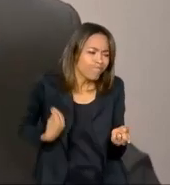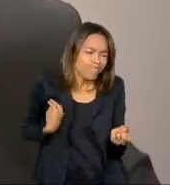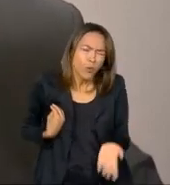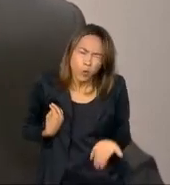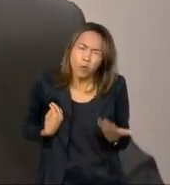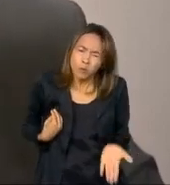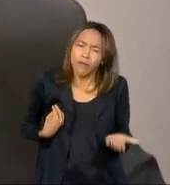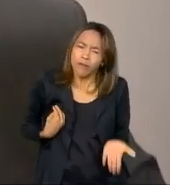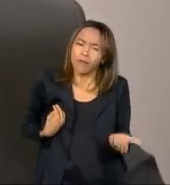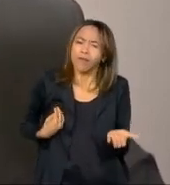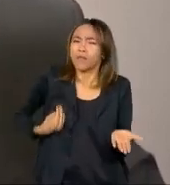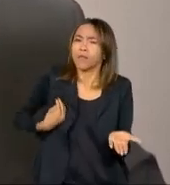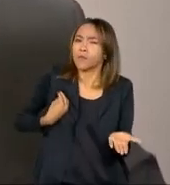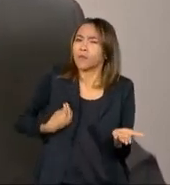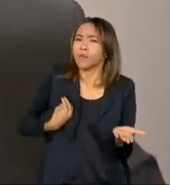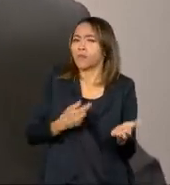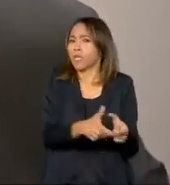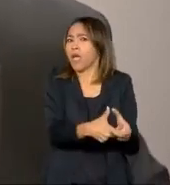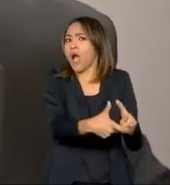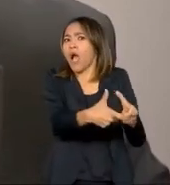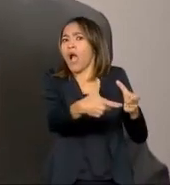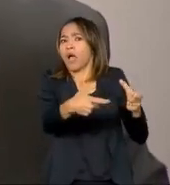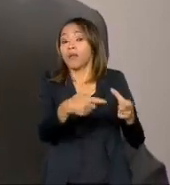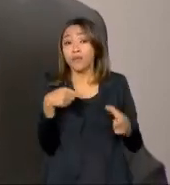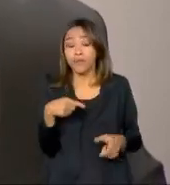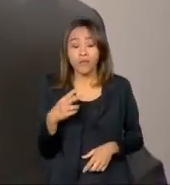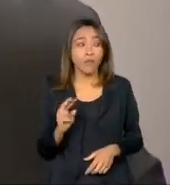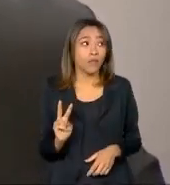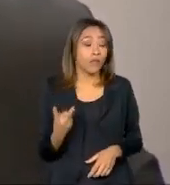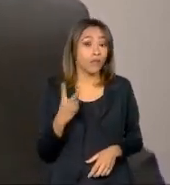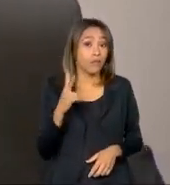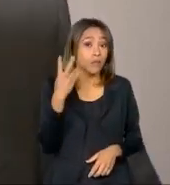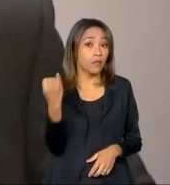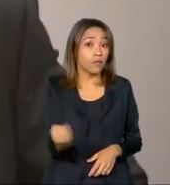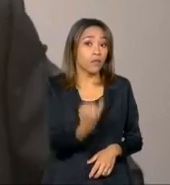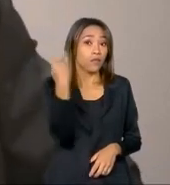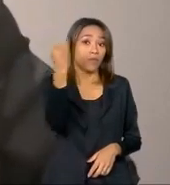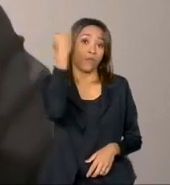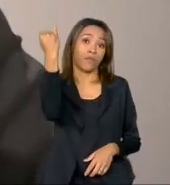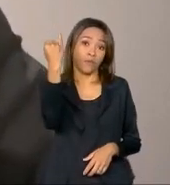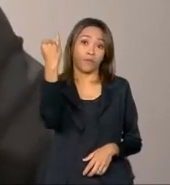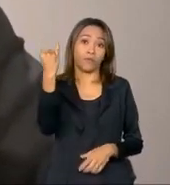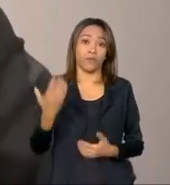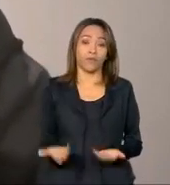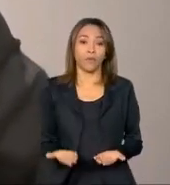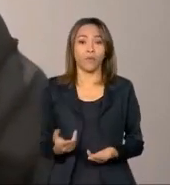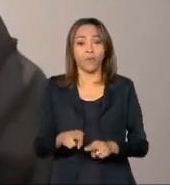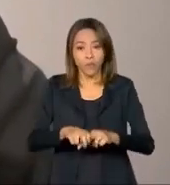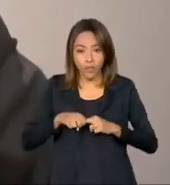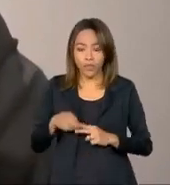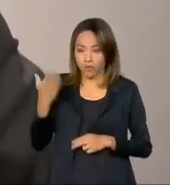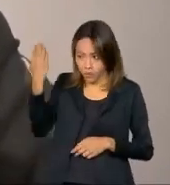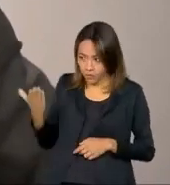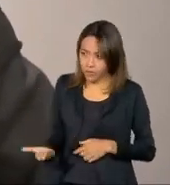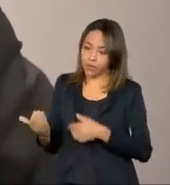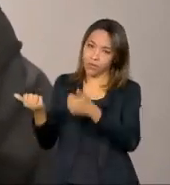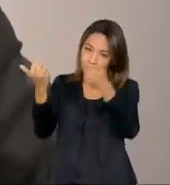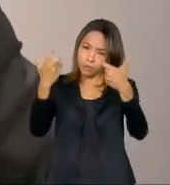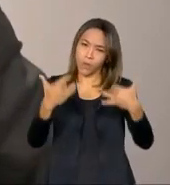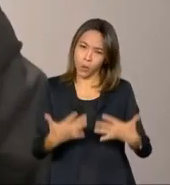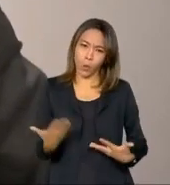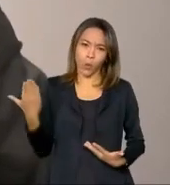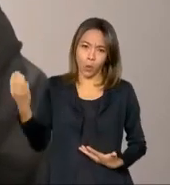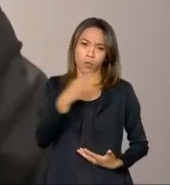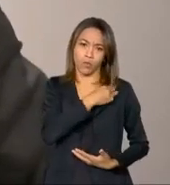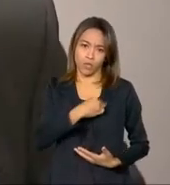e crescer, ela é relevante e crescente. Por isso, você colocou bem, ministro Márcio, que o